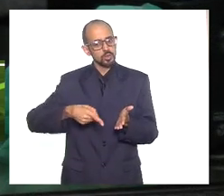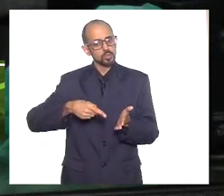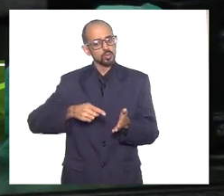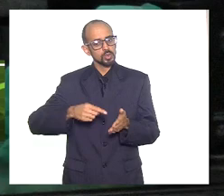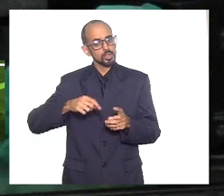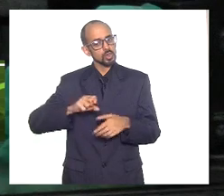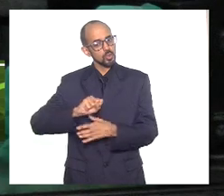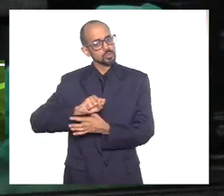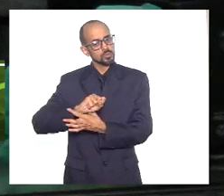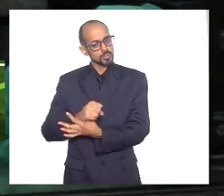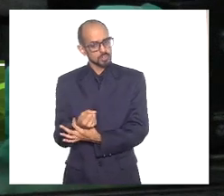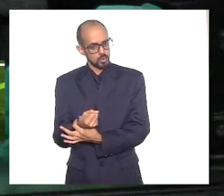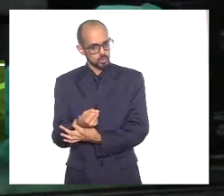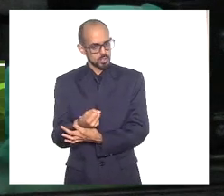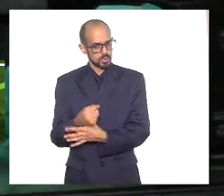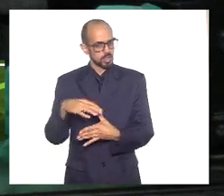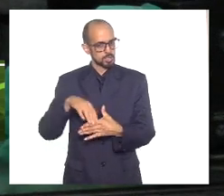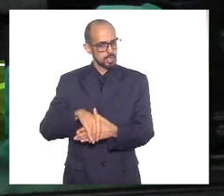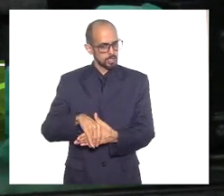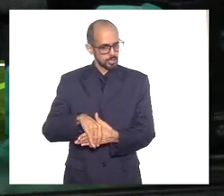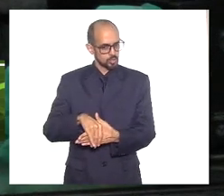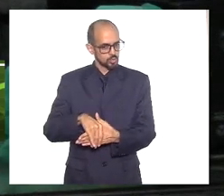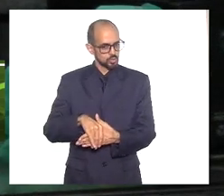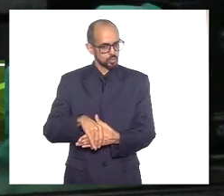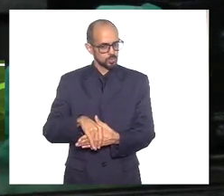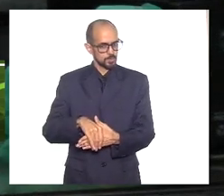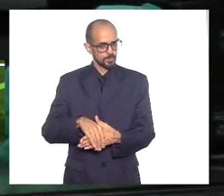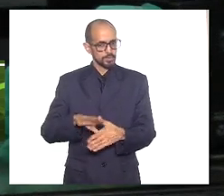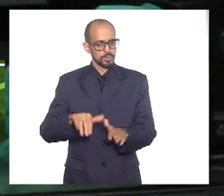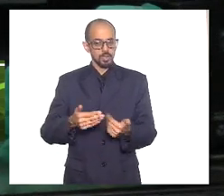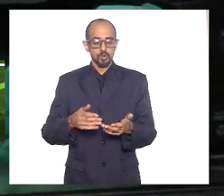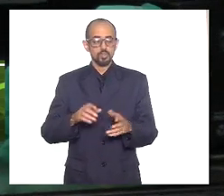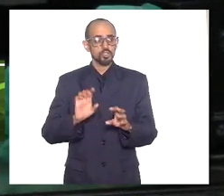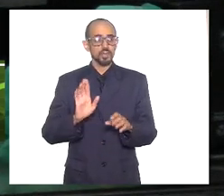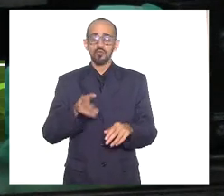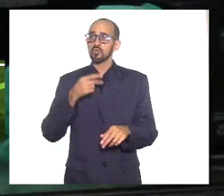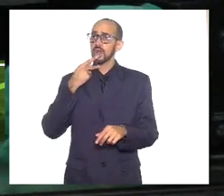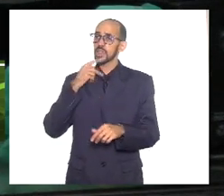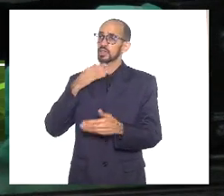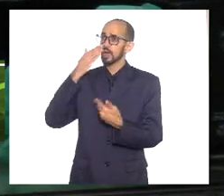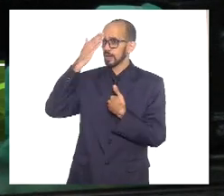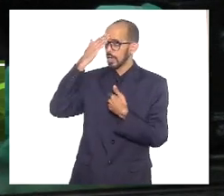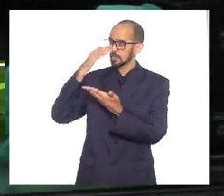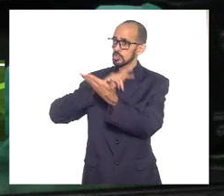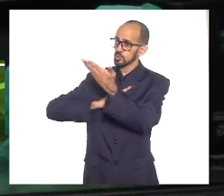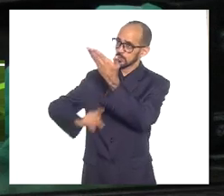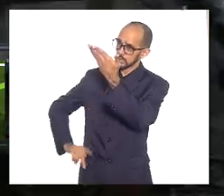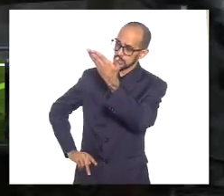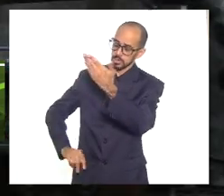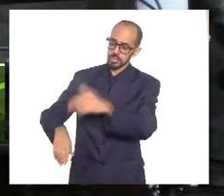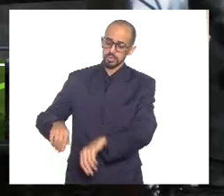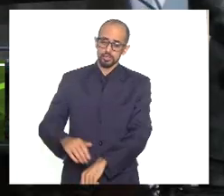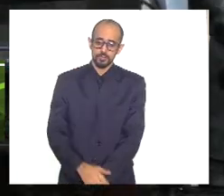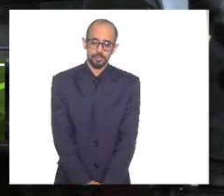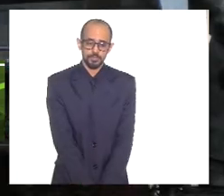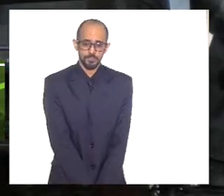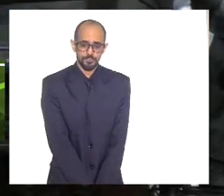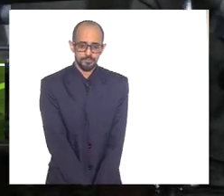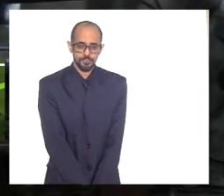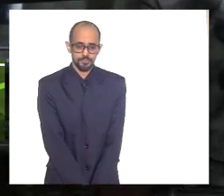nesse anexo. Então, já levantei as questões que eu queria, senhor presidente. Eu agradeço a oportunidade que o senhor me deu.